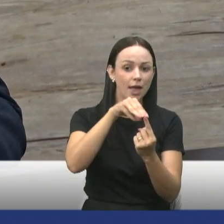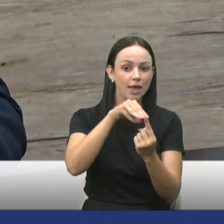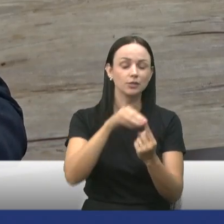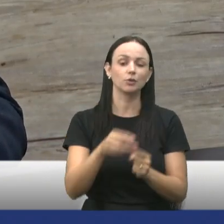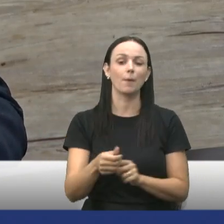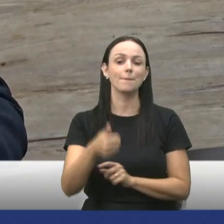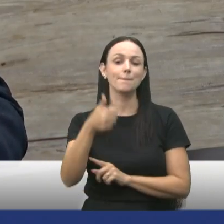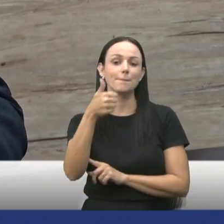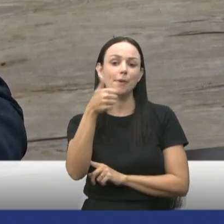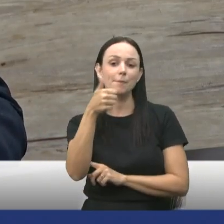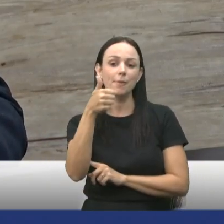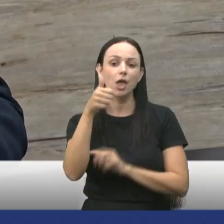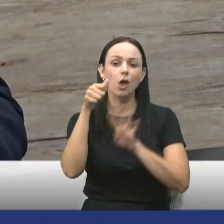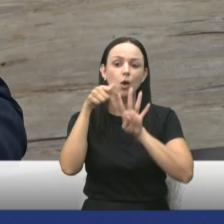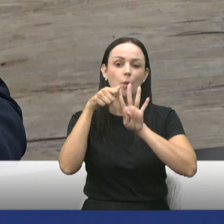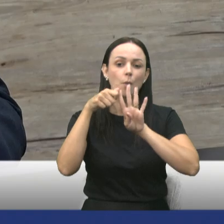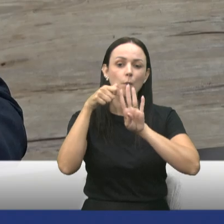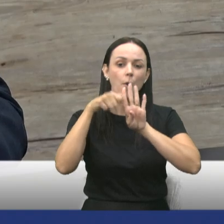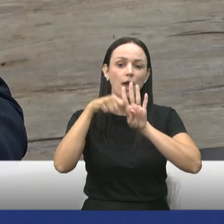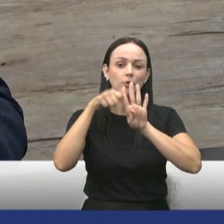quadrimestre de